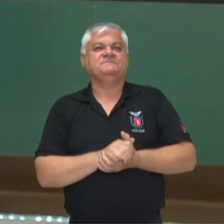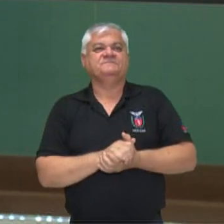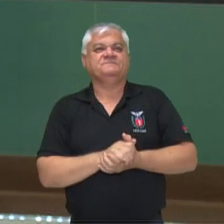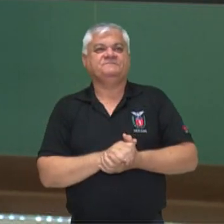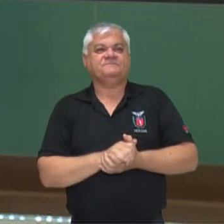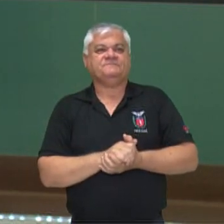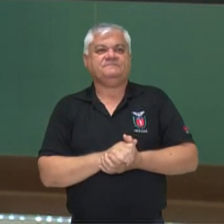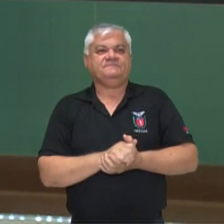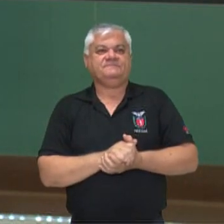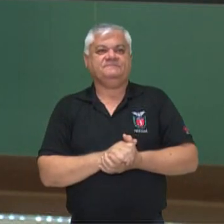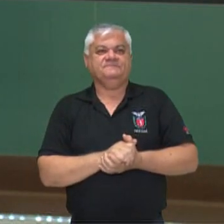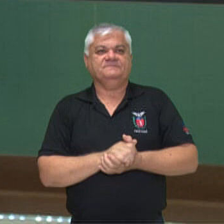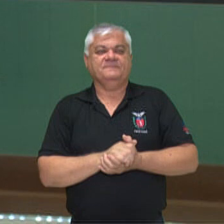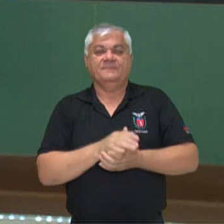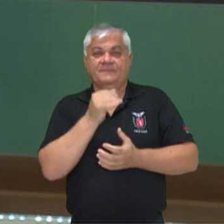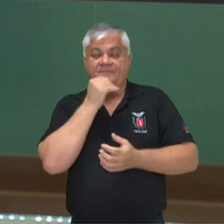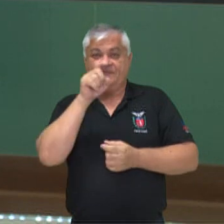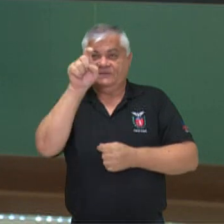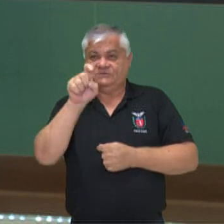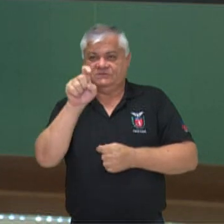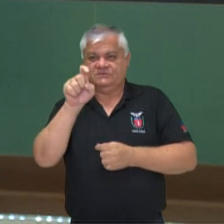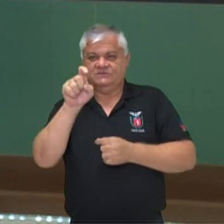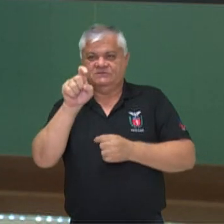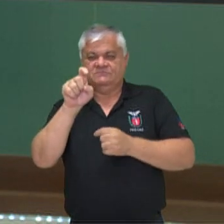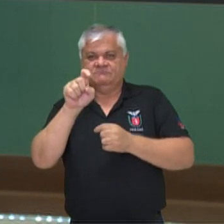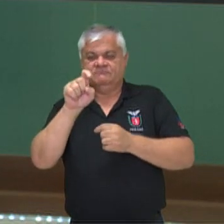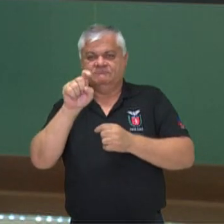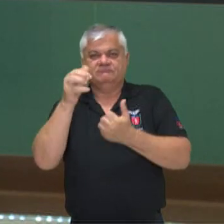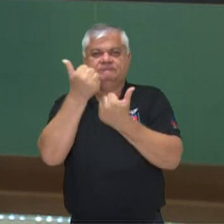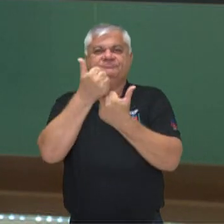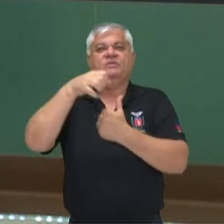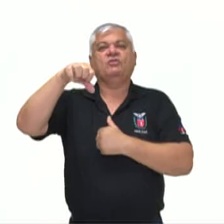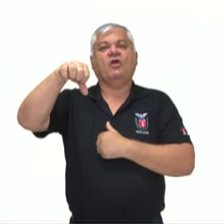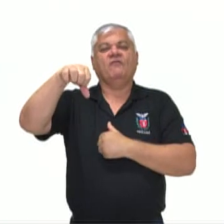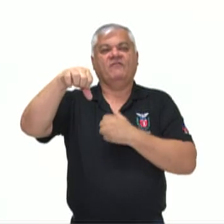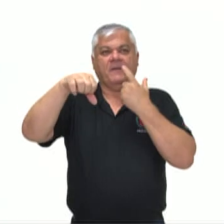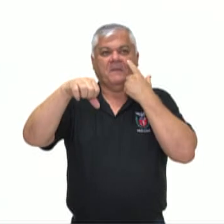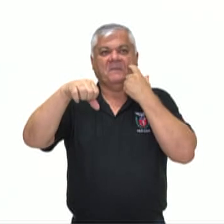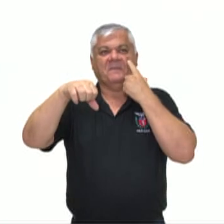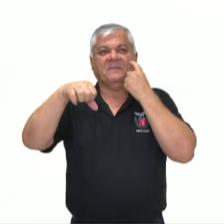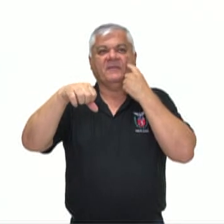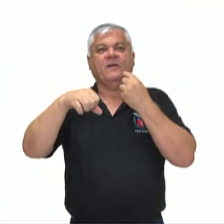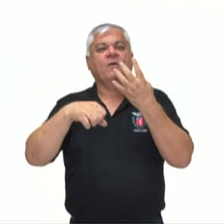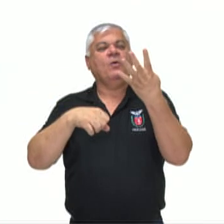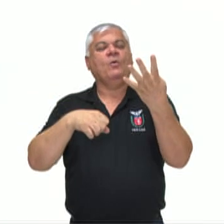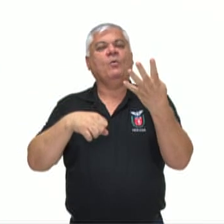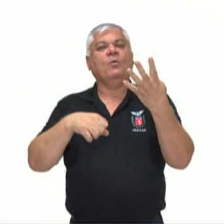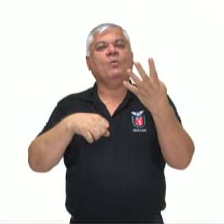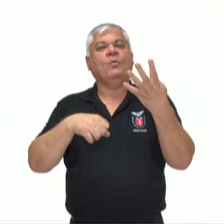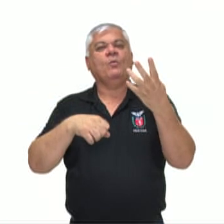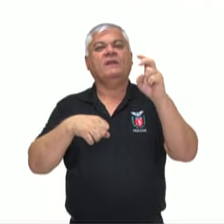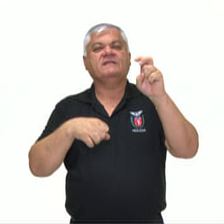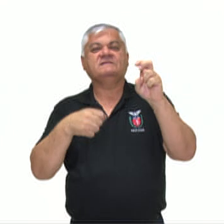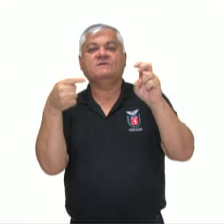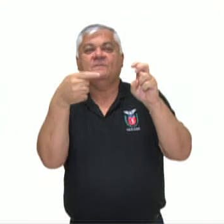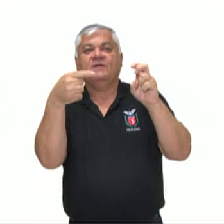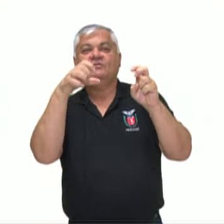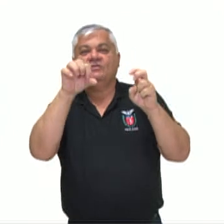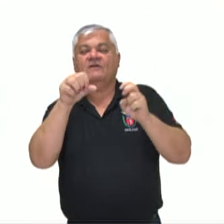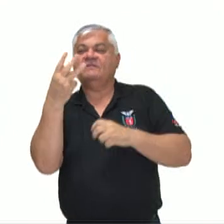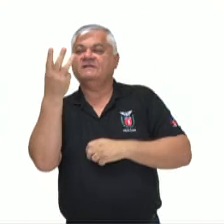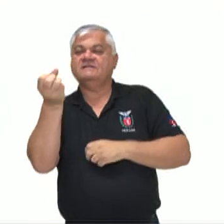vez. Então, se eu trocar o x por 9, a idade do pai é 36, a idade do filho é 6. Ou a idade do pai é o quadrado da idade do